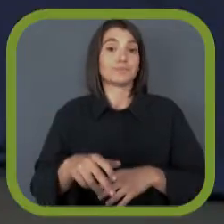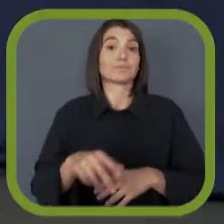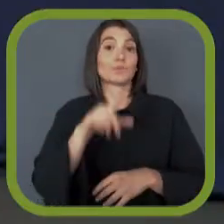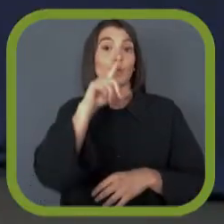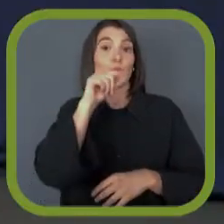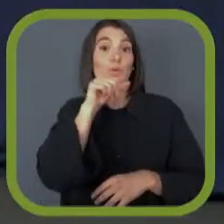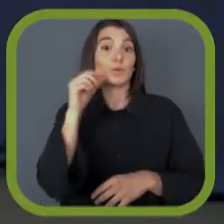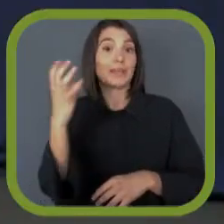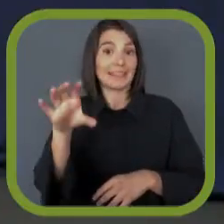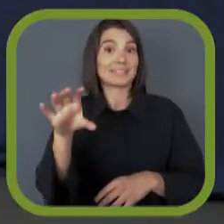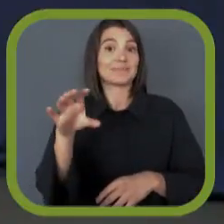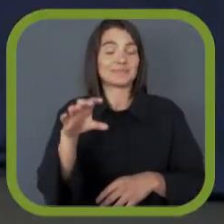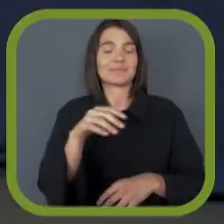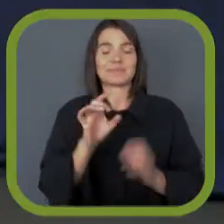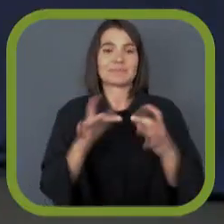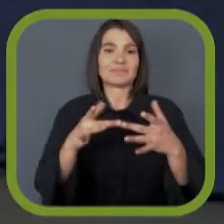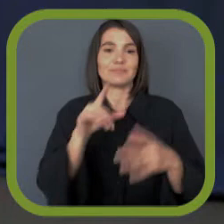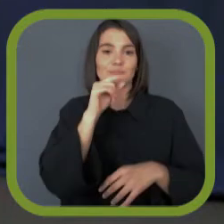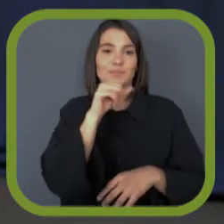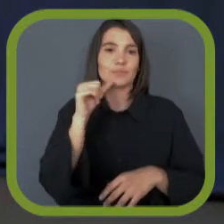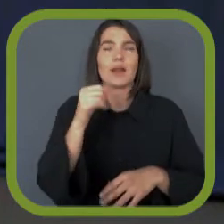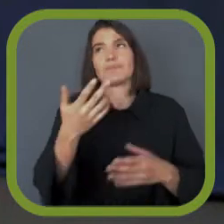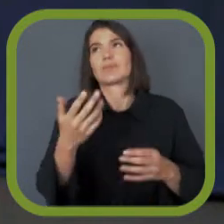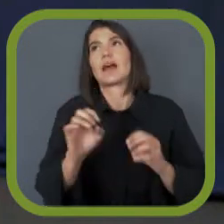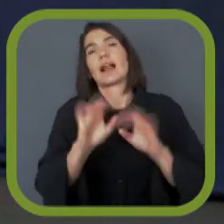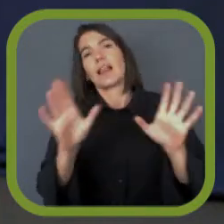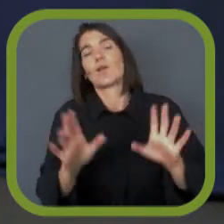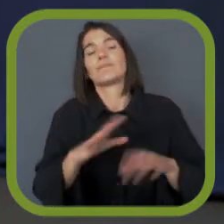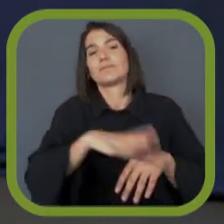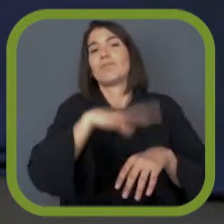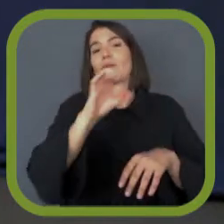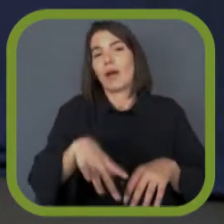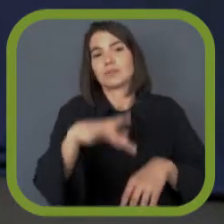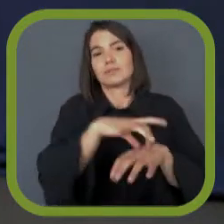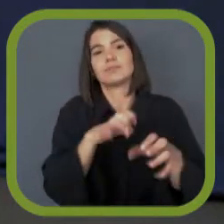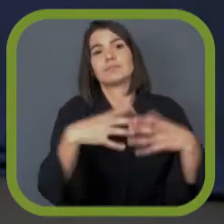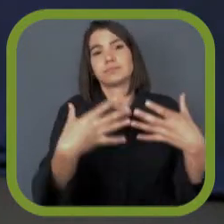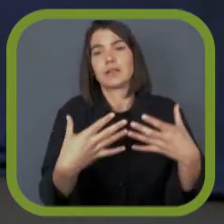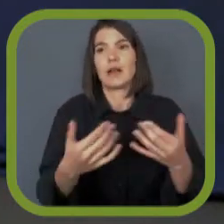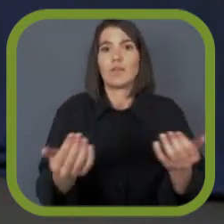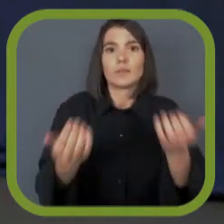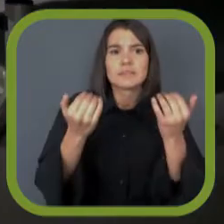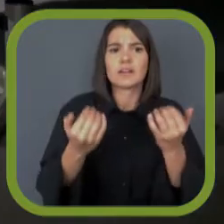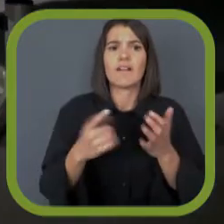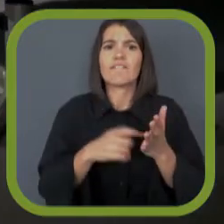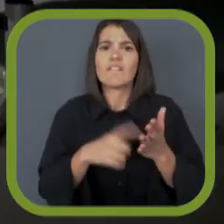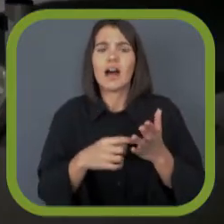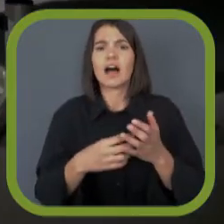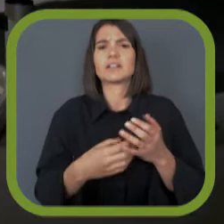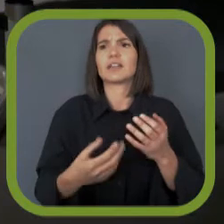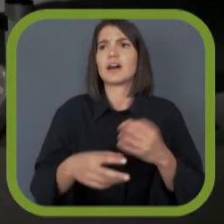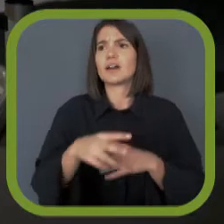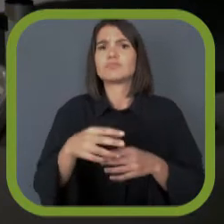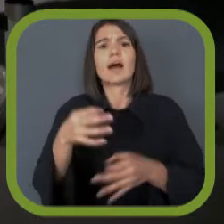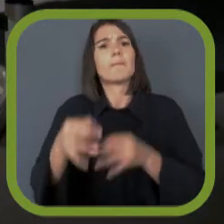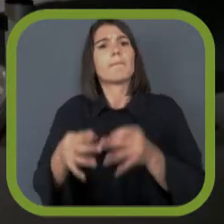surgiu no Twitter. Aliás, surgiu com a pandemia, claro, e com as notícias de que havia falta de